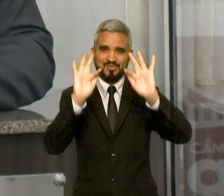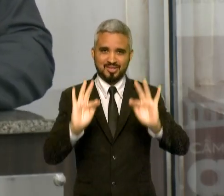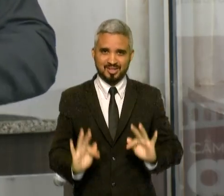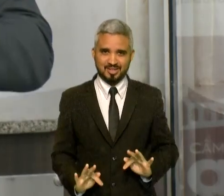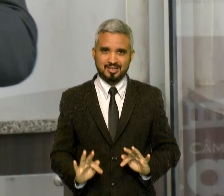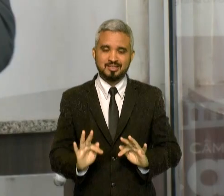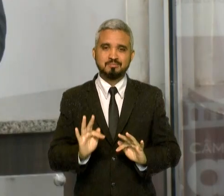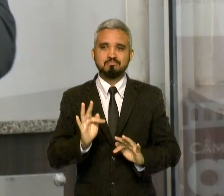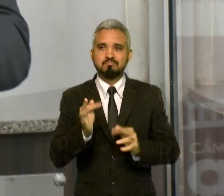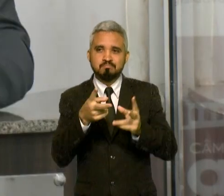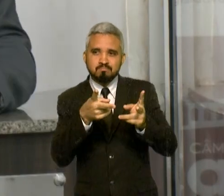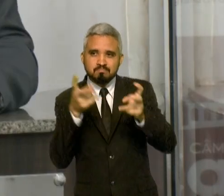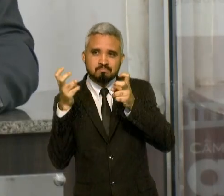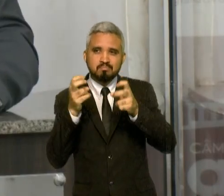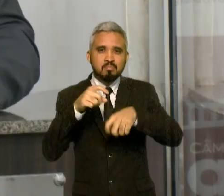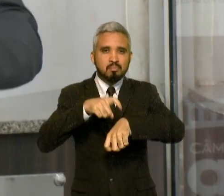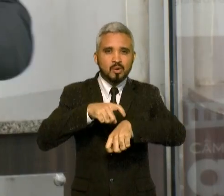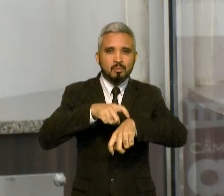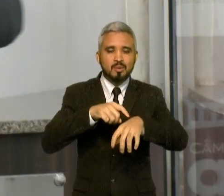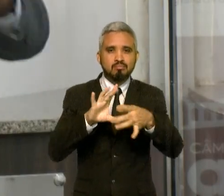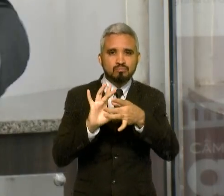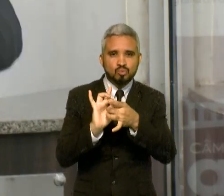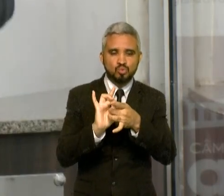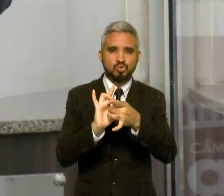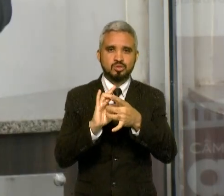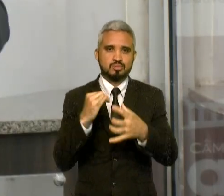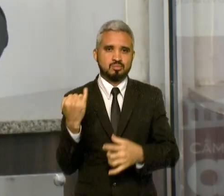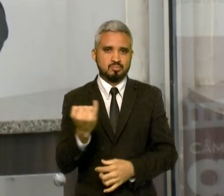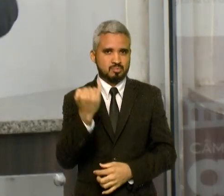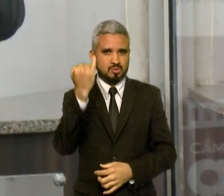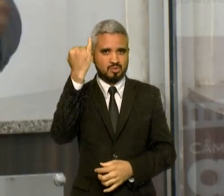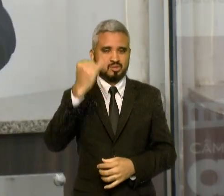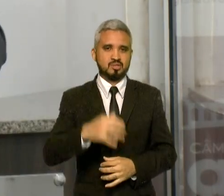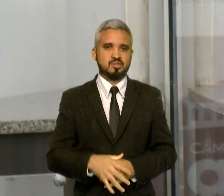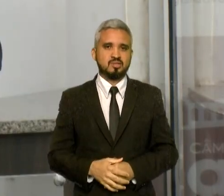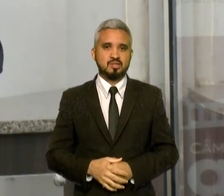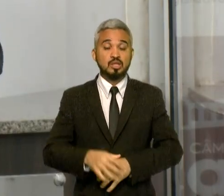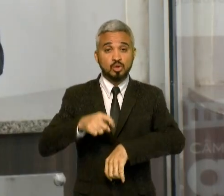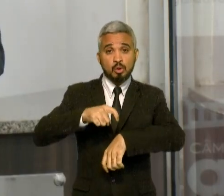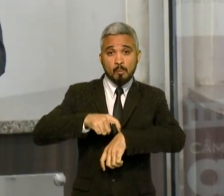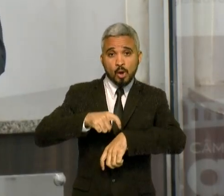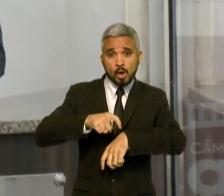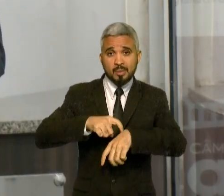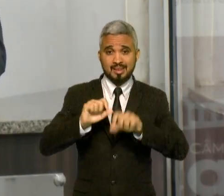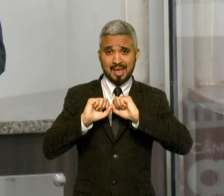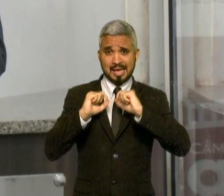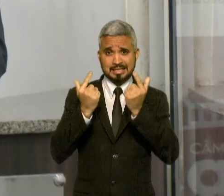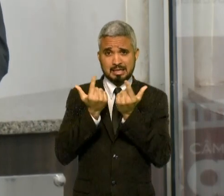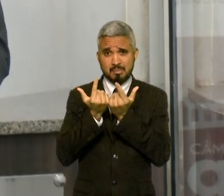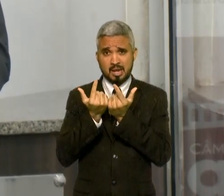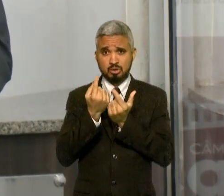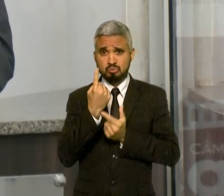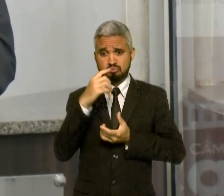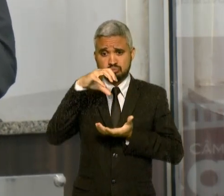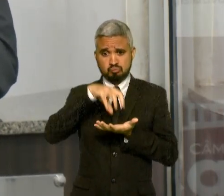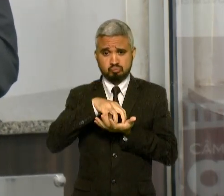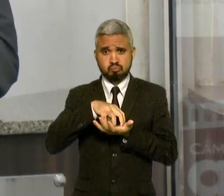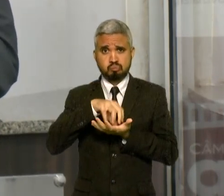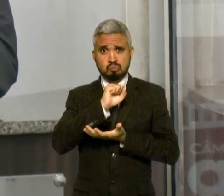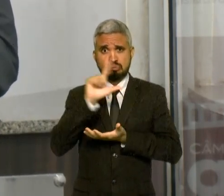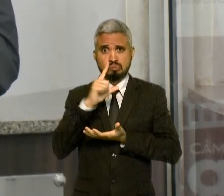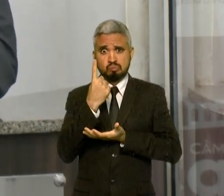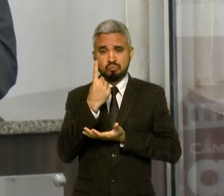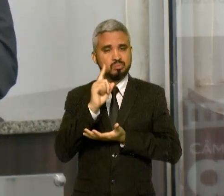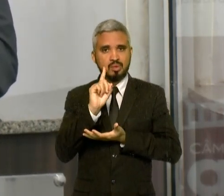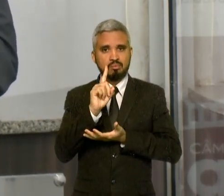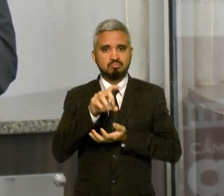classe política, vivenciarmos esse momento de descentralização da Assembleia para os municípios e tendo as obras do governador